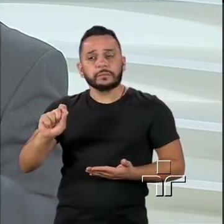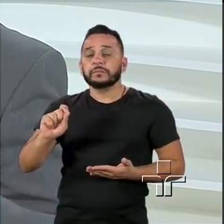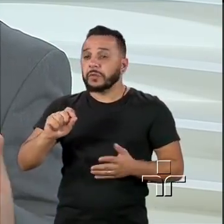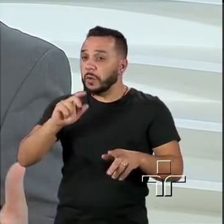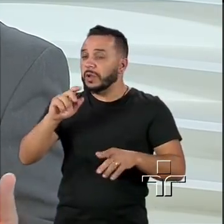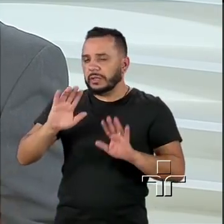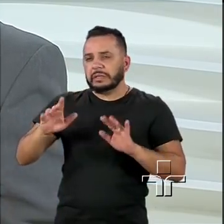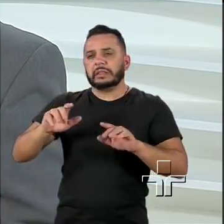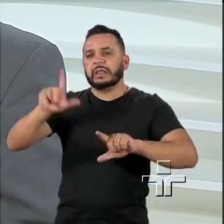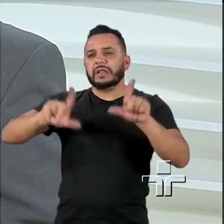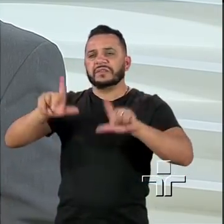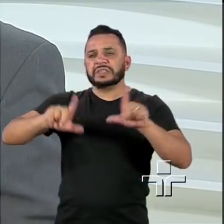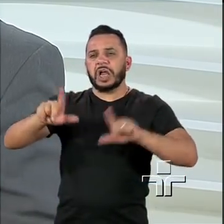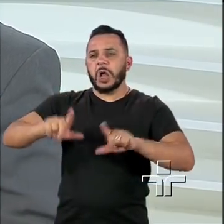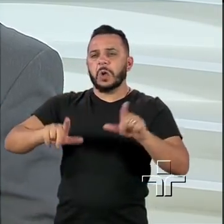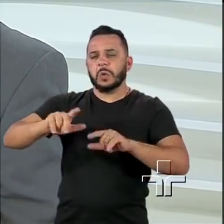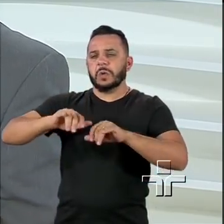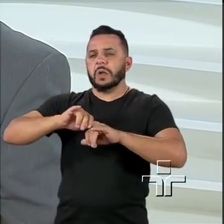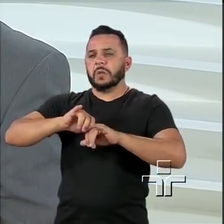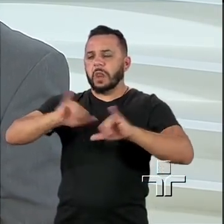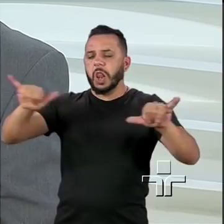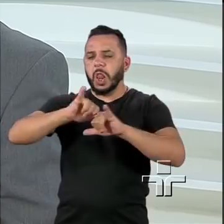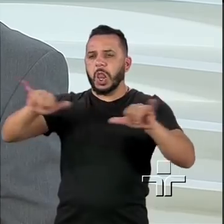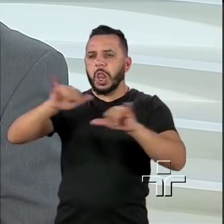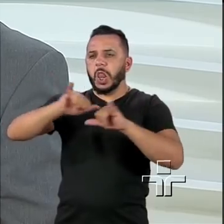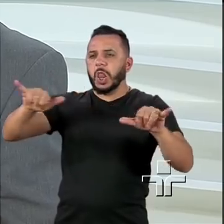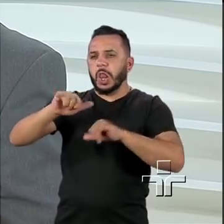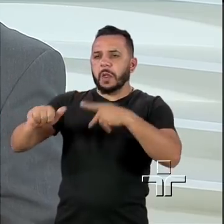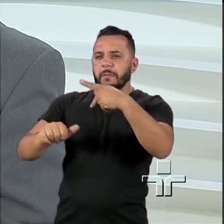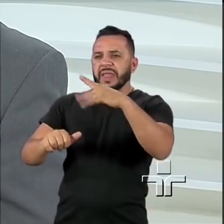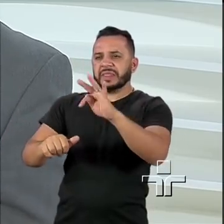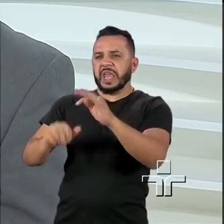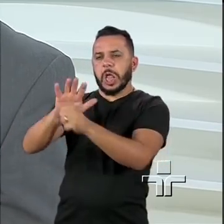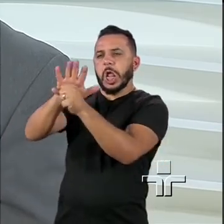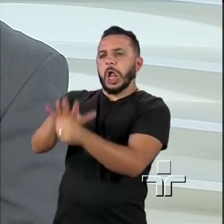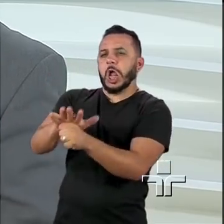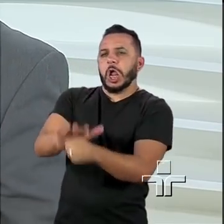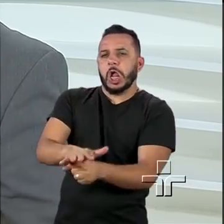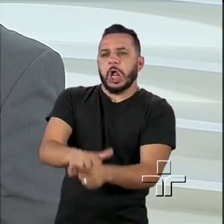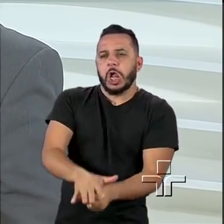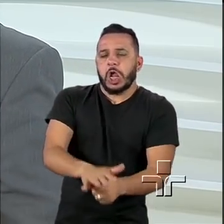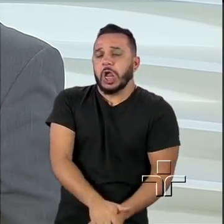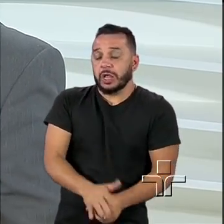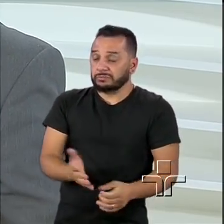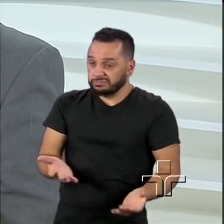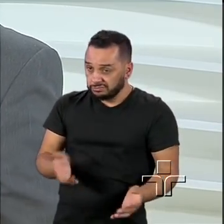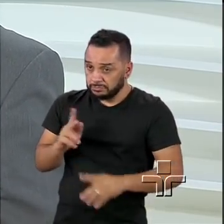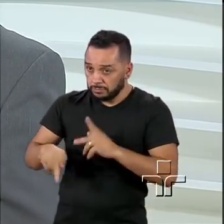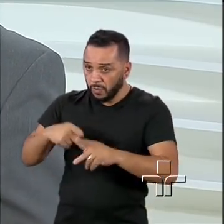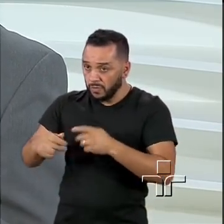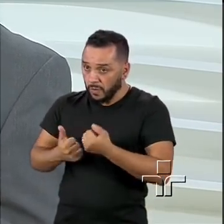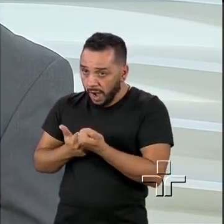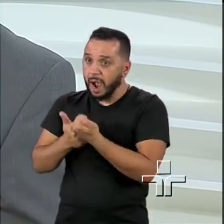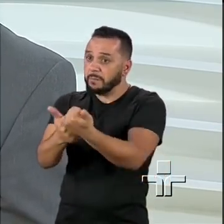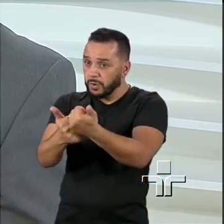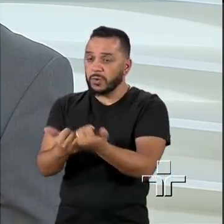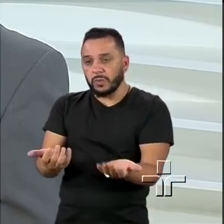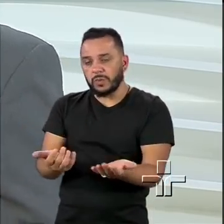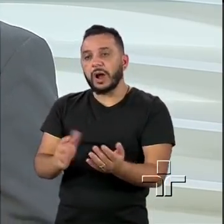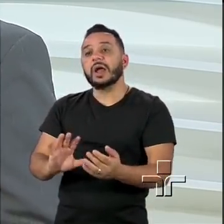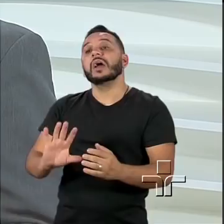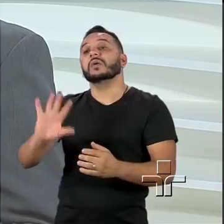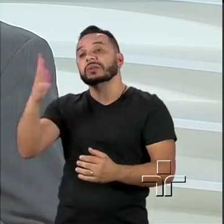massacre mediático que nós sofremos a apoiar, inclusive, o golpe. A partir disso, começa a observar o desemprego